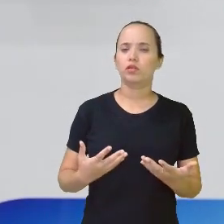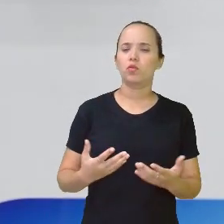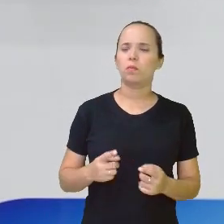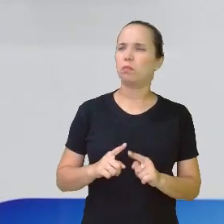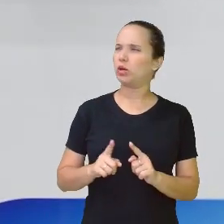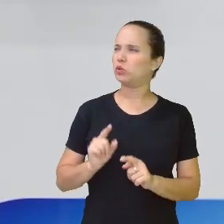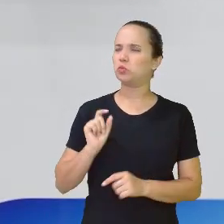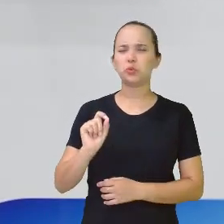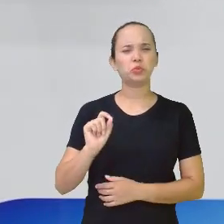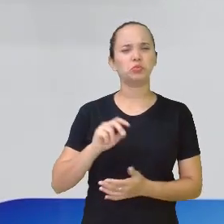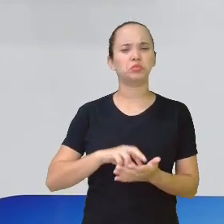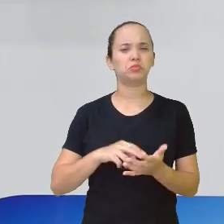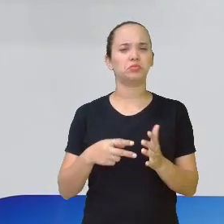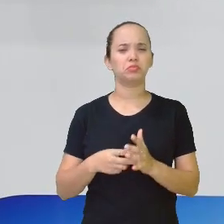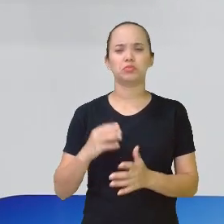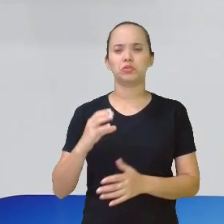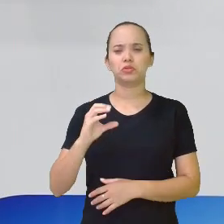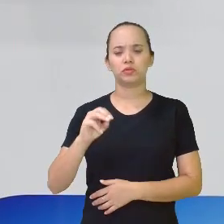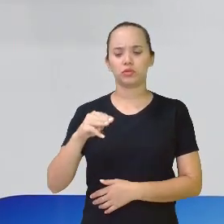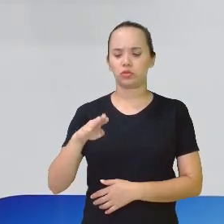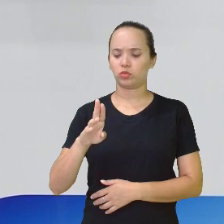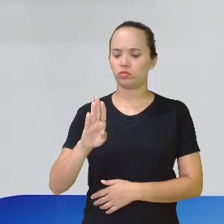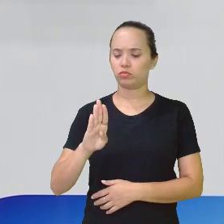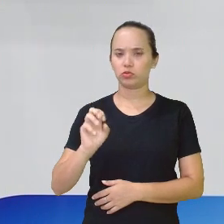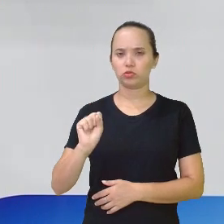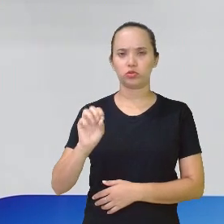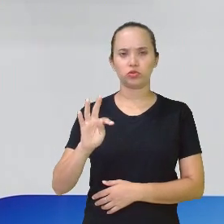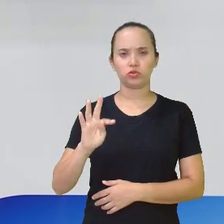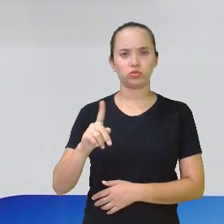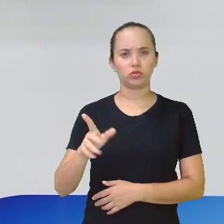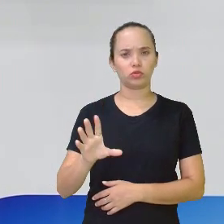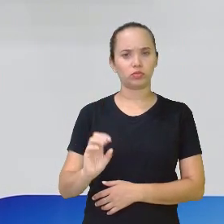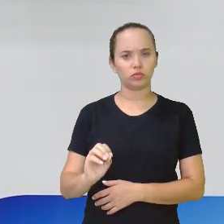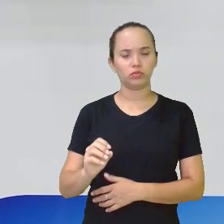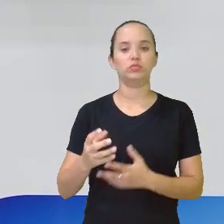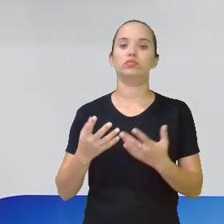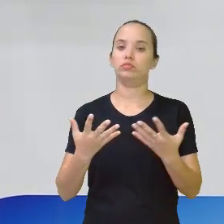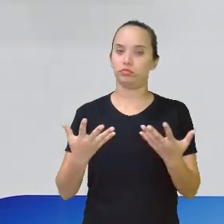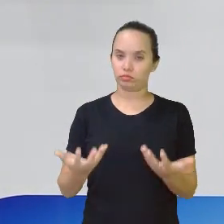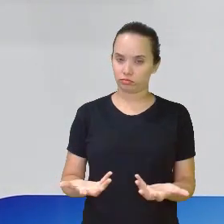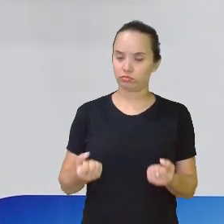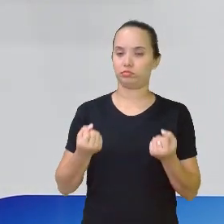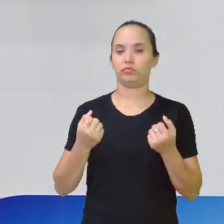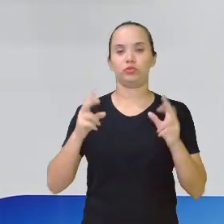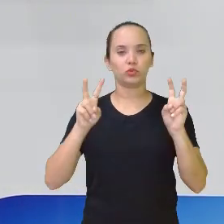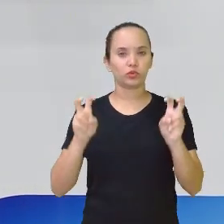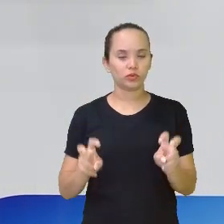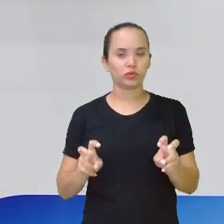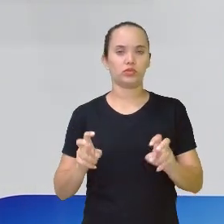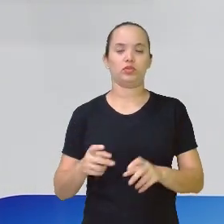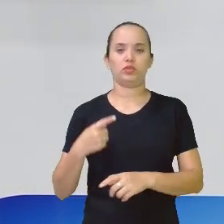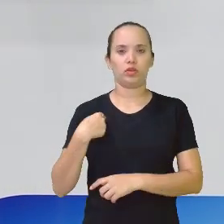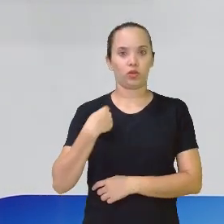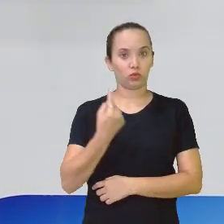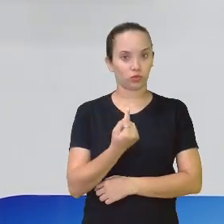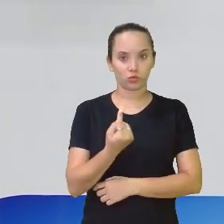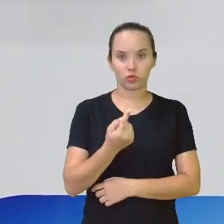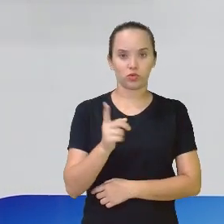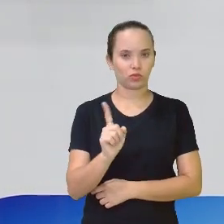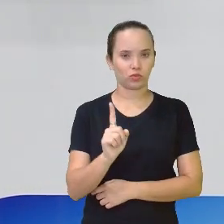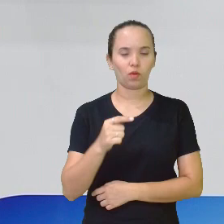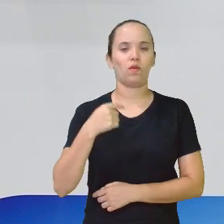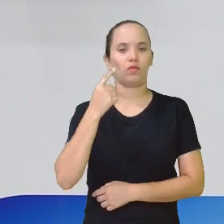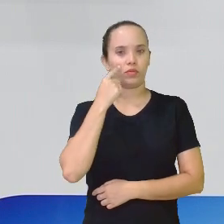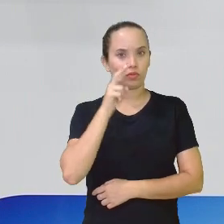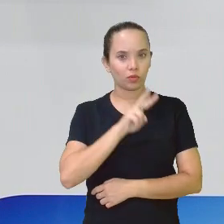é combustão? É sobre isso que nós iremos conversar na aula de hoje. E eu não estou sozinho por aqui não, vocês já estão vendo aí no cantinho da